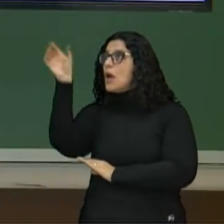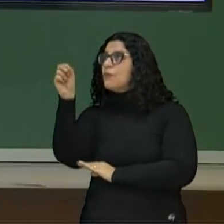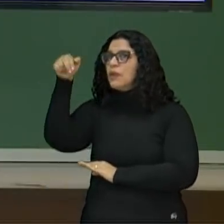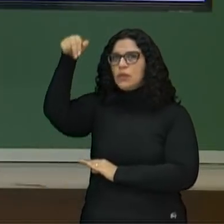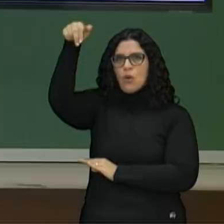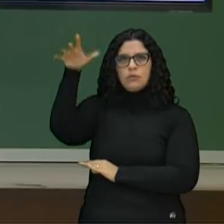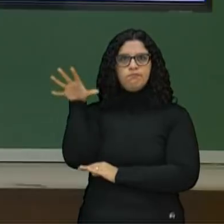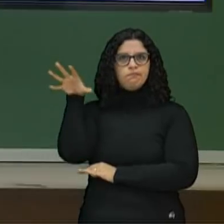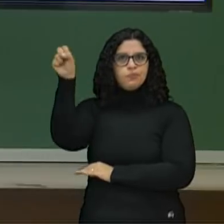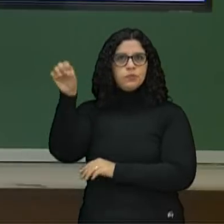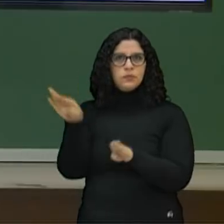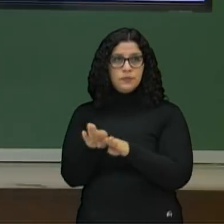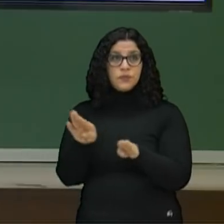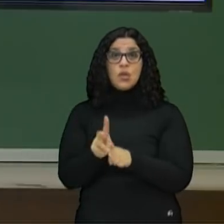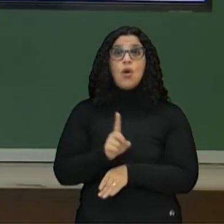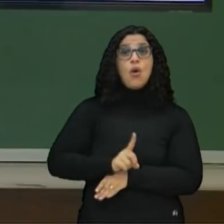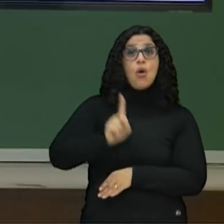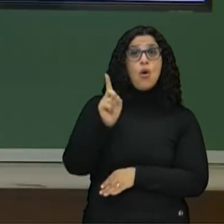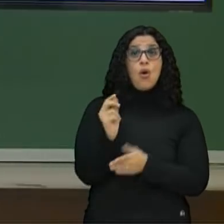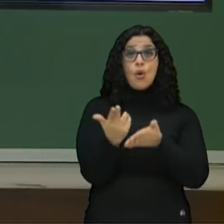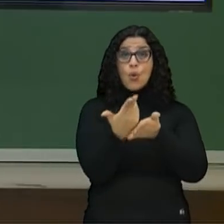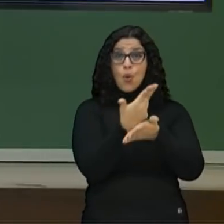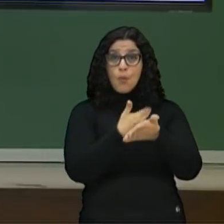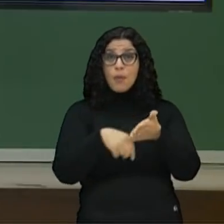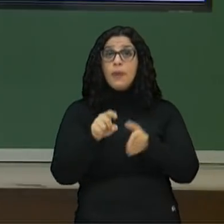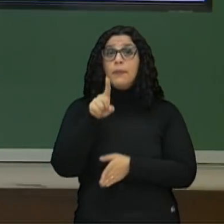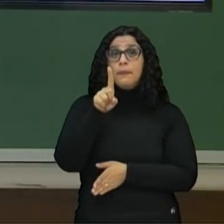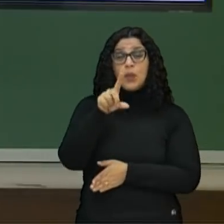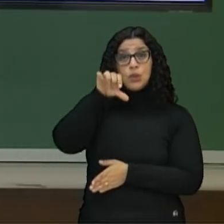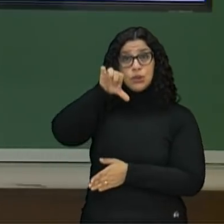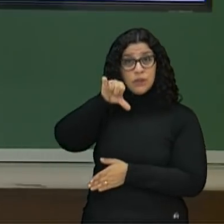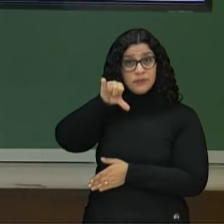África. Aqui você tem então o mapa em